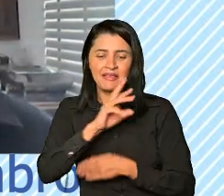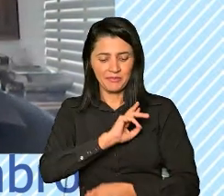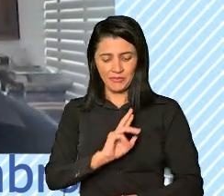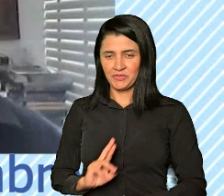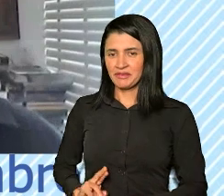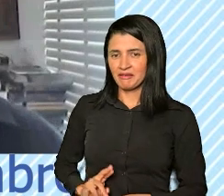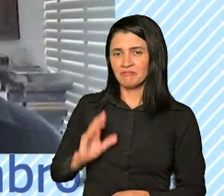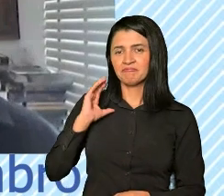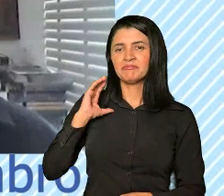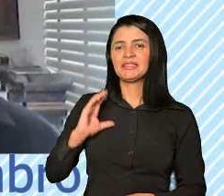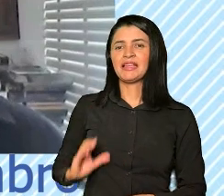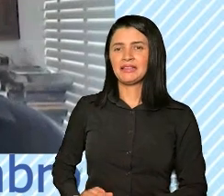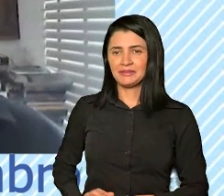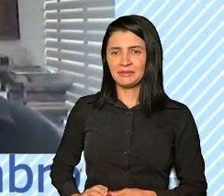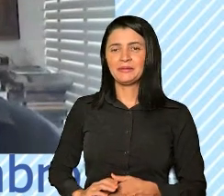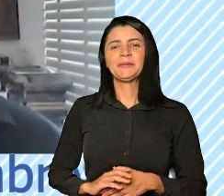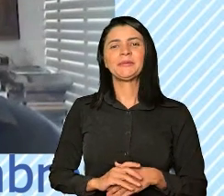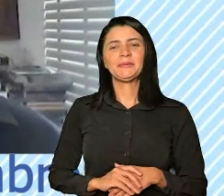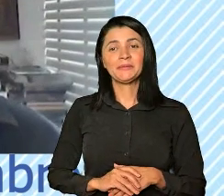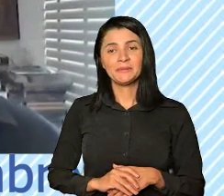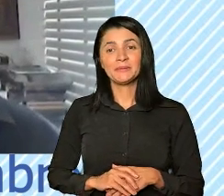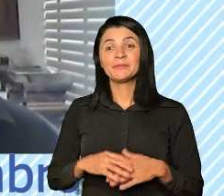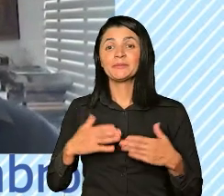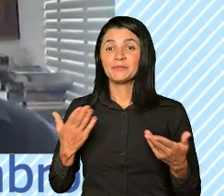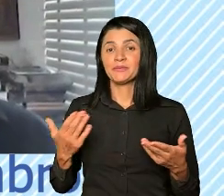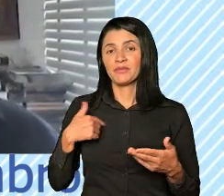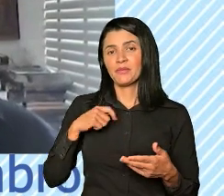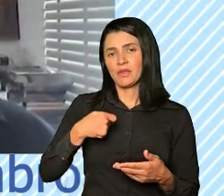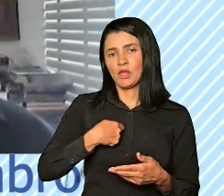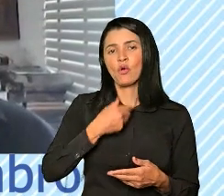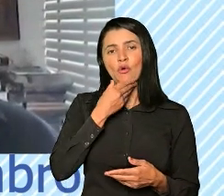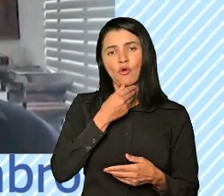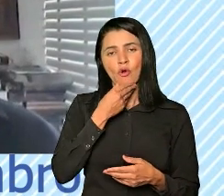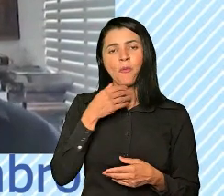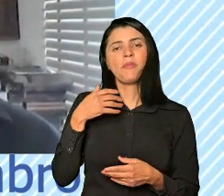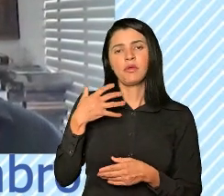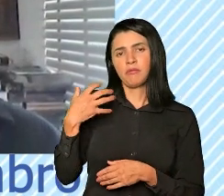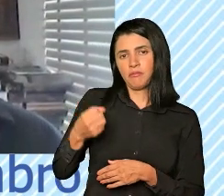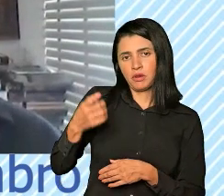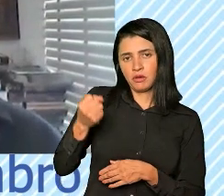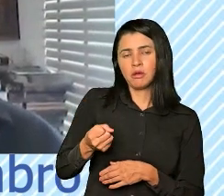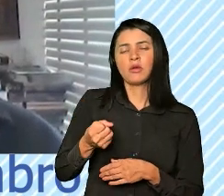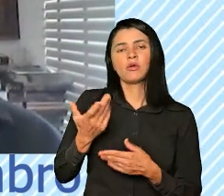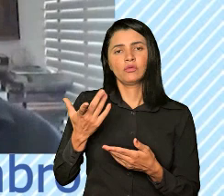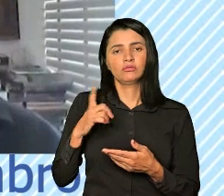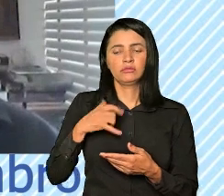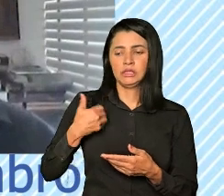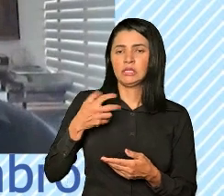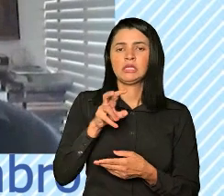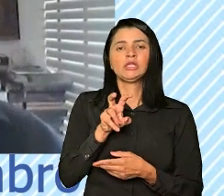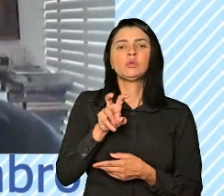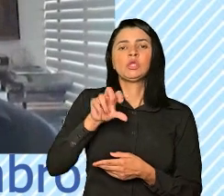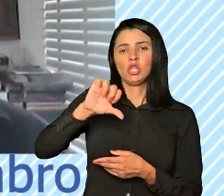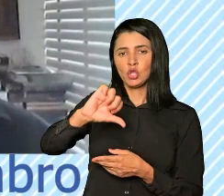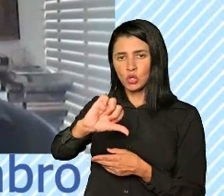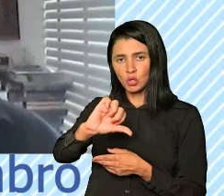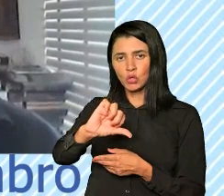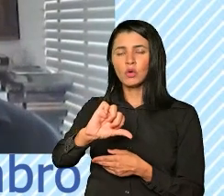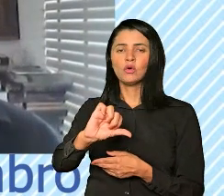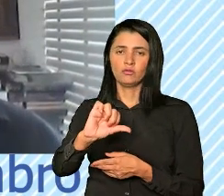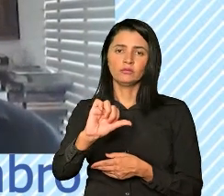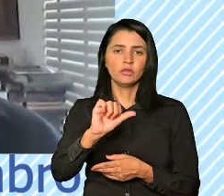republicanas, cidadãs, né? Bem, eu sou um homem branco, né, de 59 anos de idade,